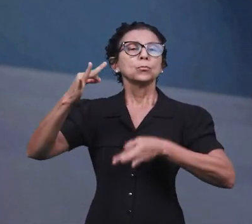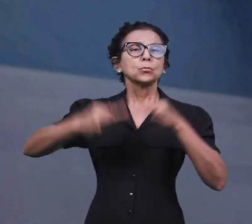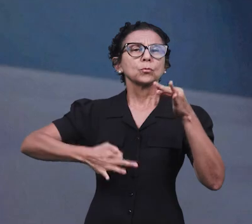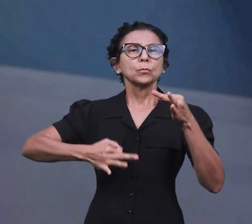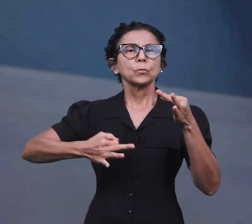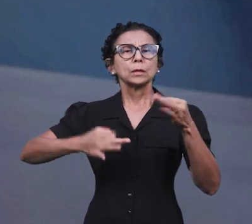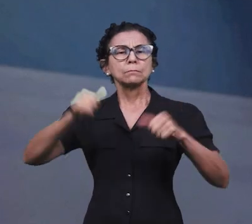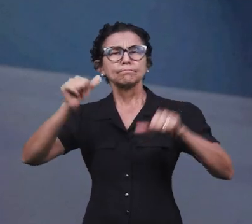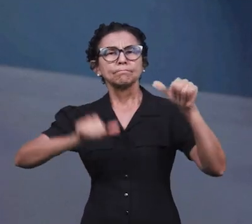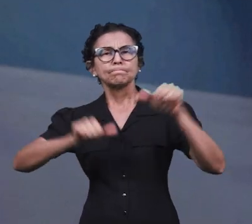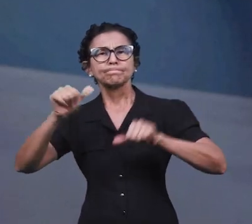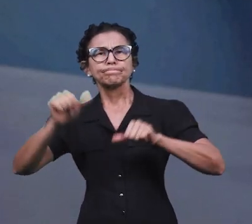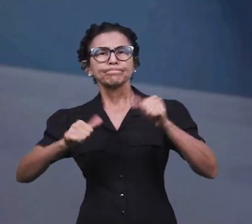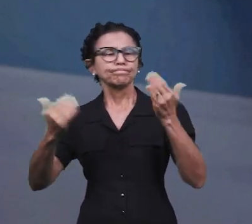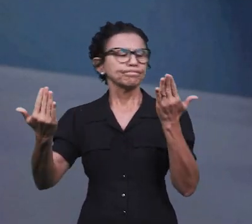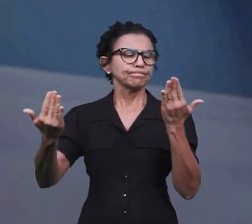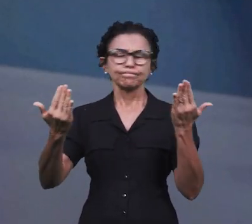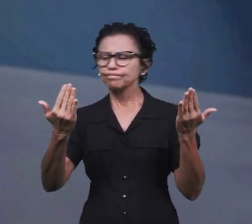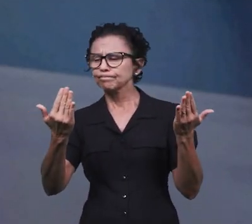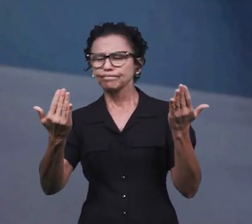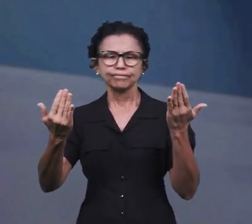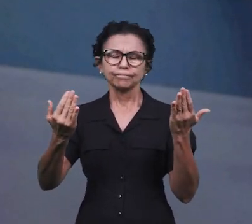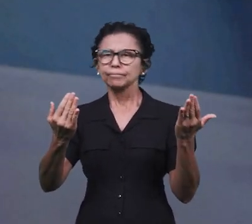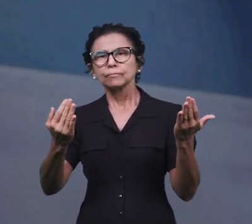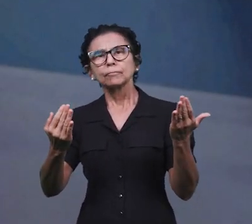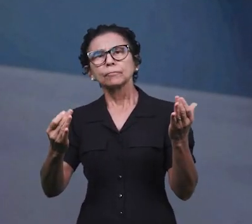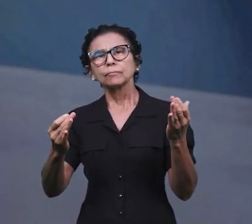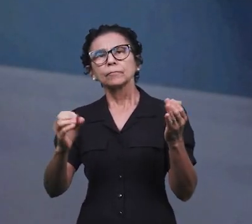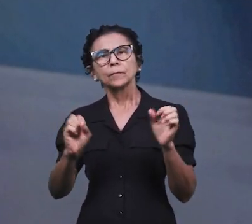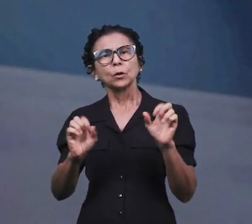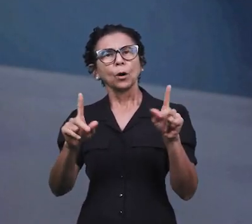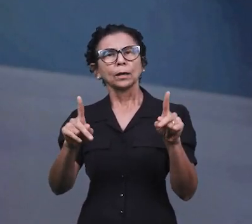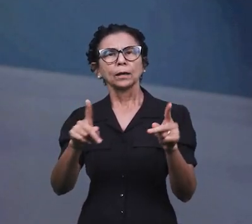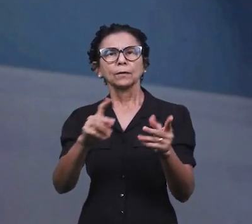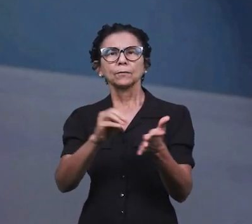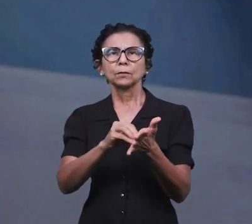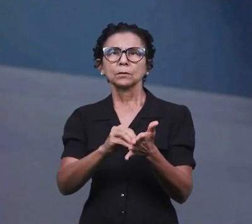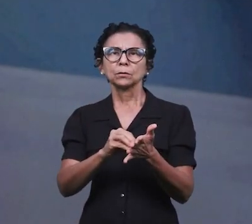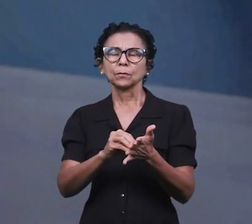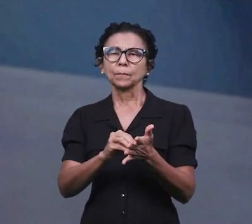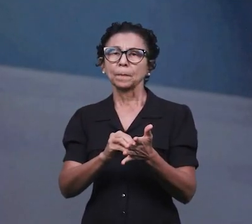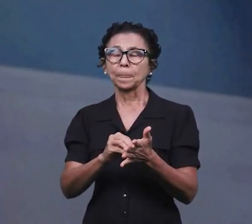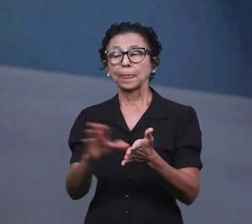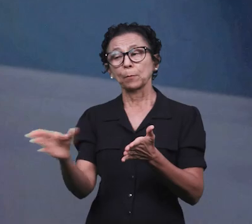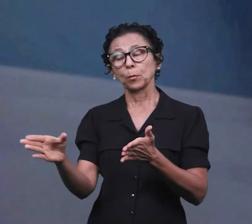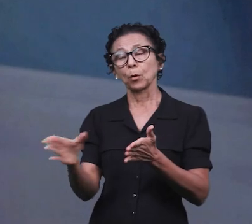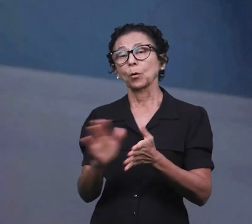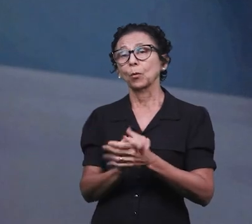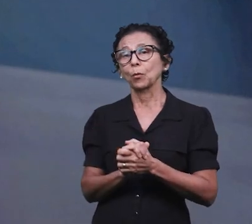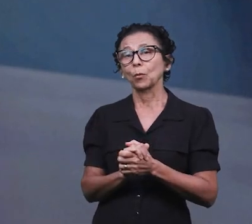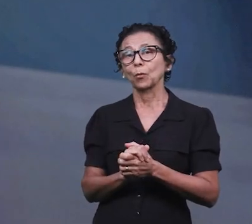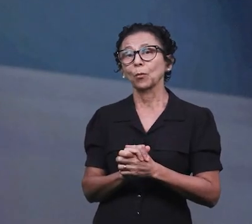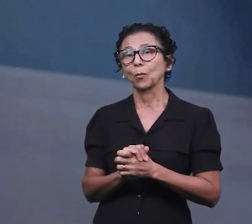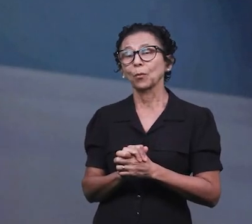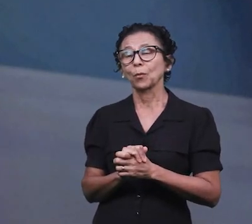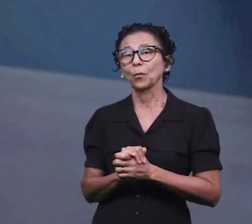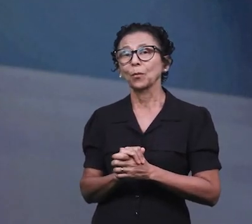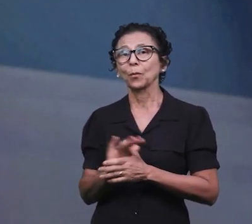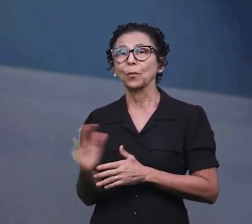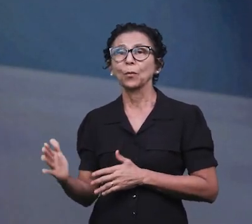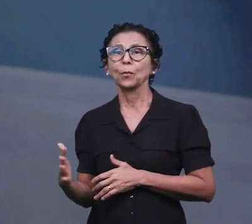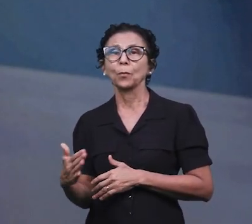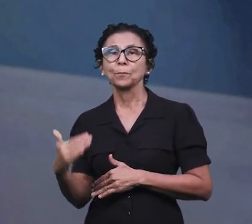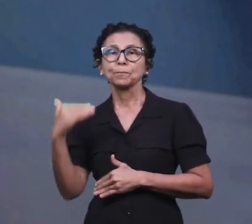que ela foi auxiliar, ela não tirou o emprego do juiz, mas ela auxiliou o juiz numa quantidade